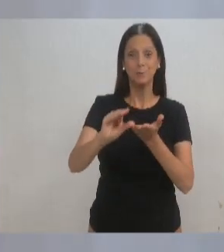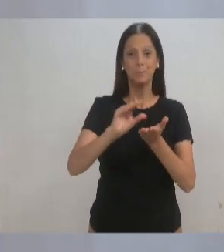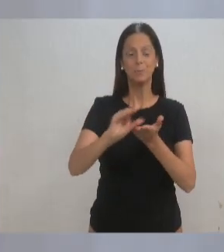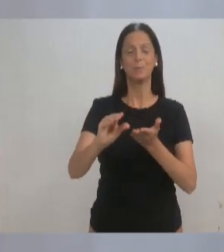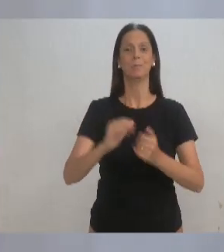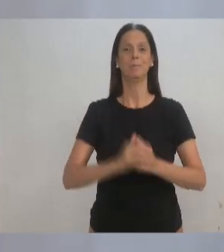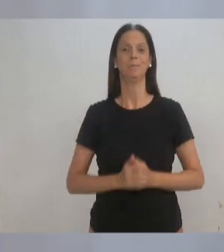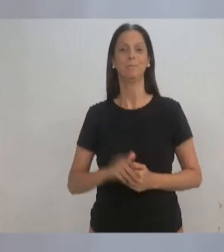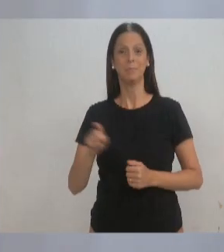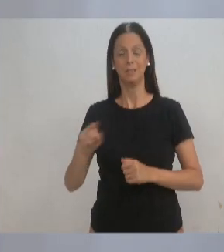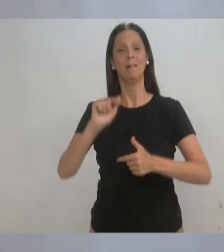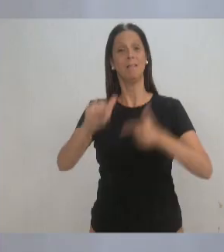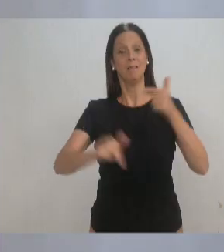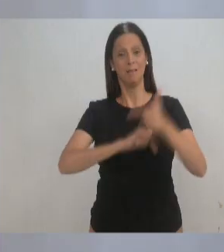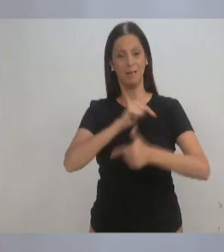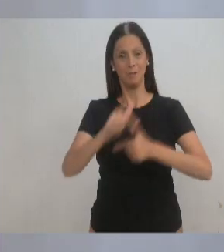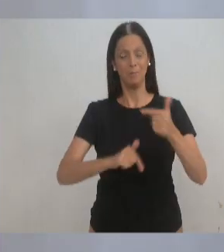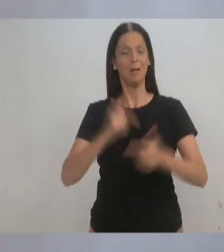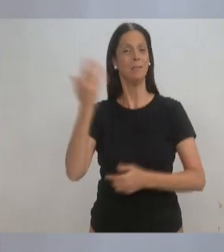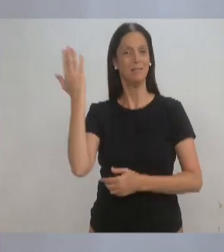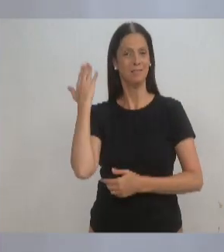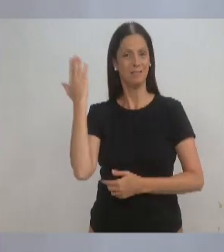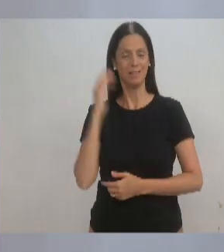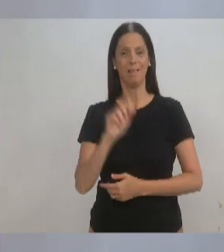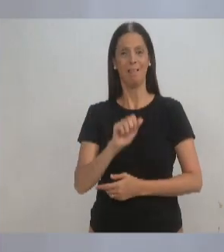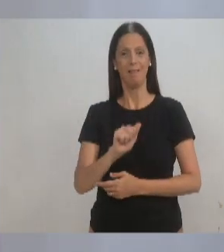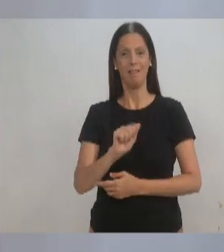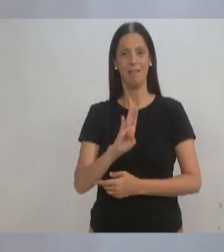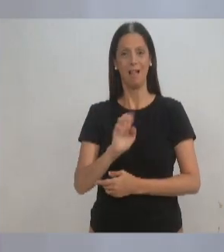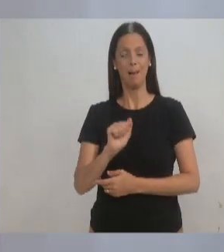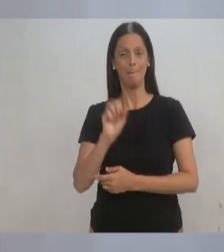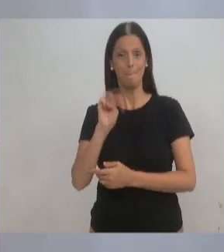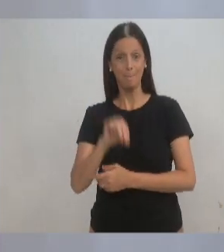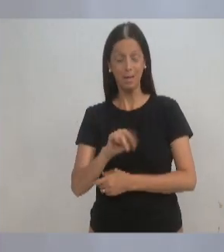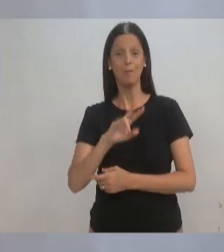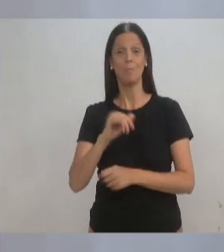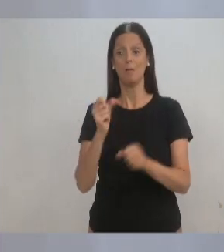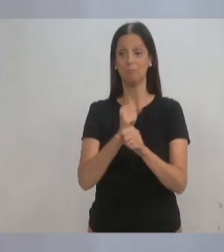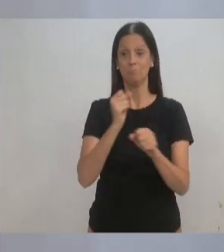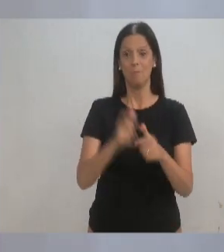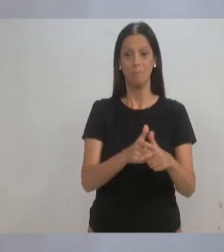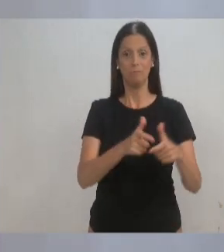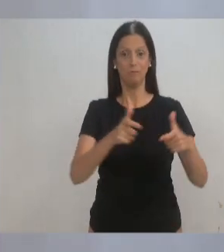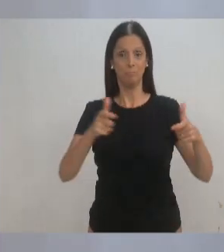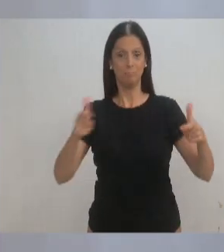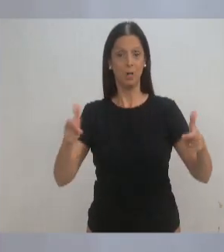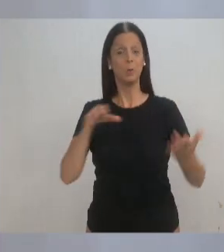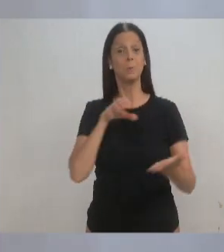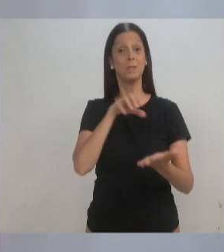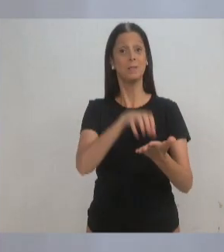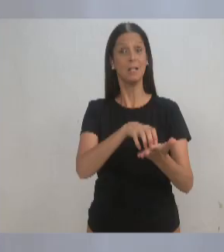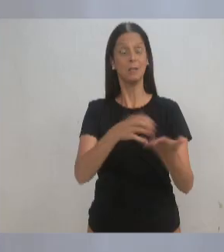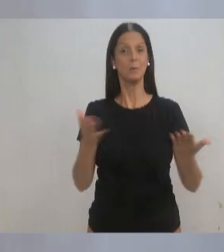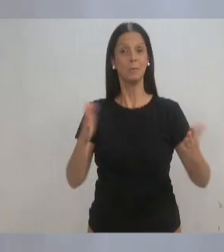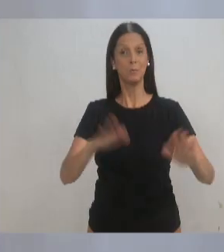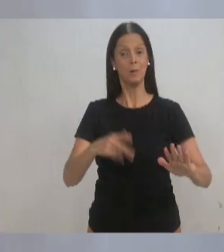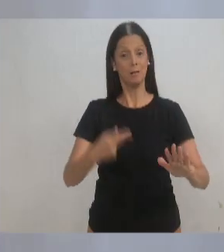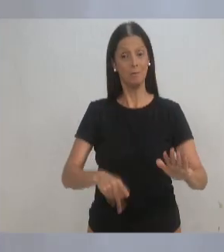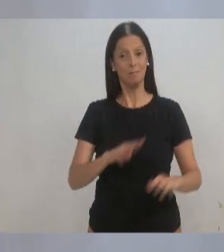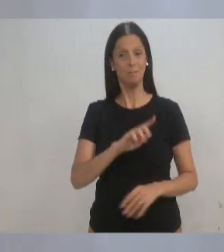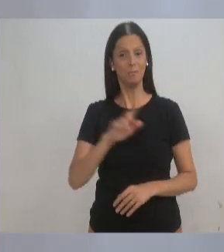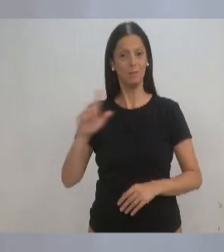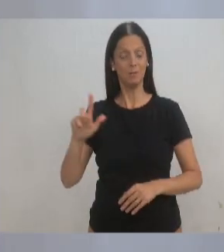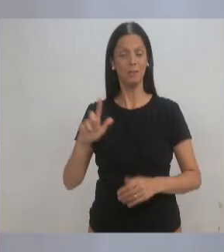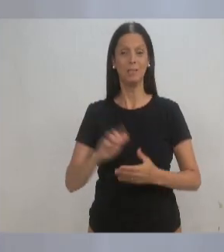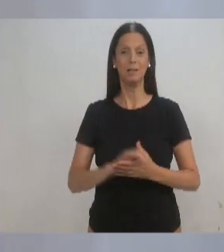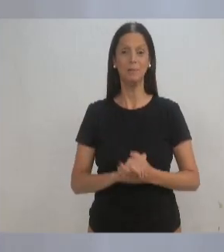poder estar trabalhando na antiga BAN, onde vão ampliar, vão fazer um centro de inclusão para as pessoas aqui na cidade de Blumenau.